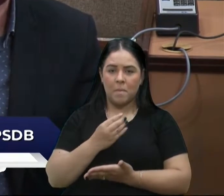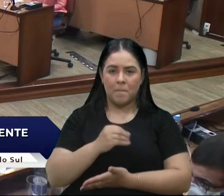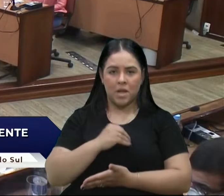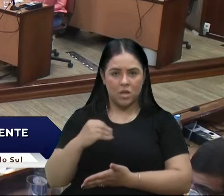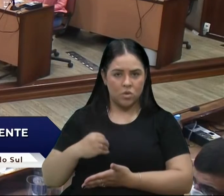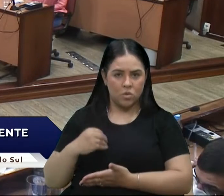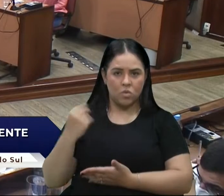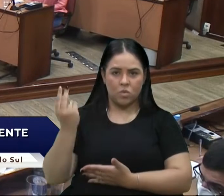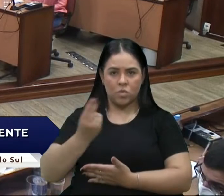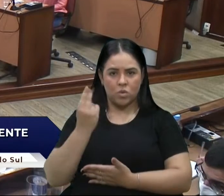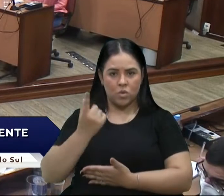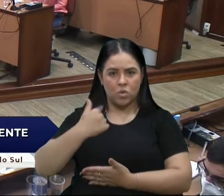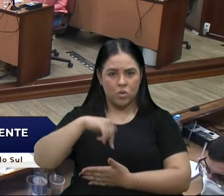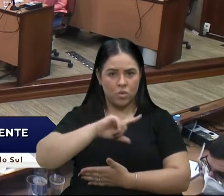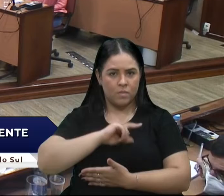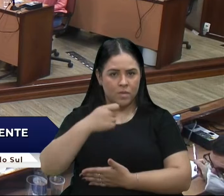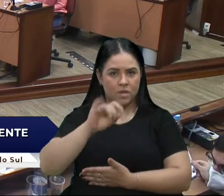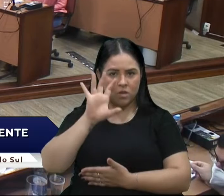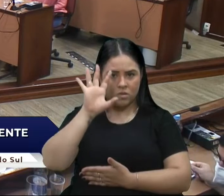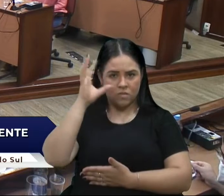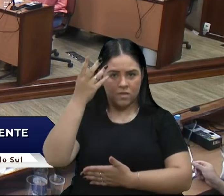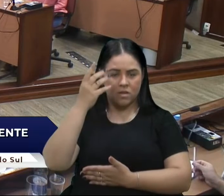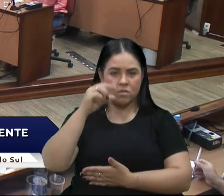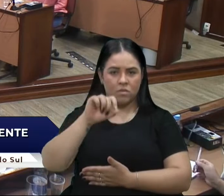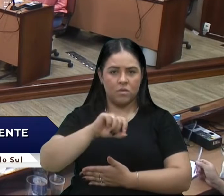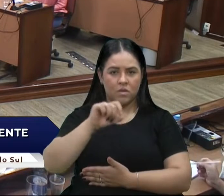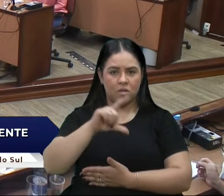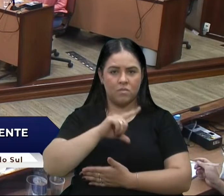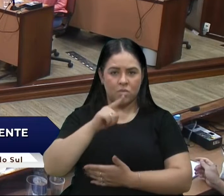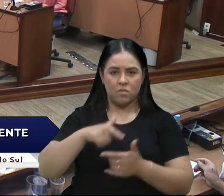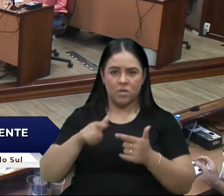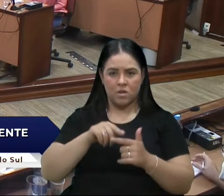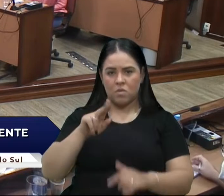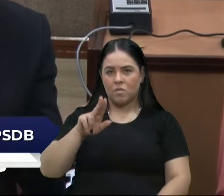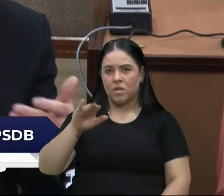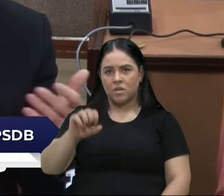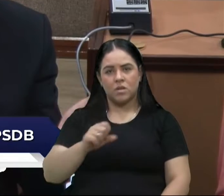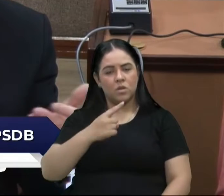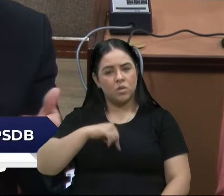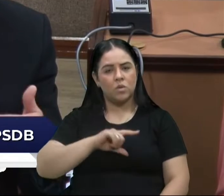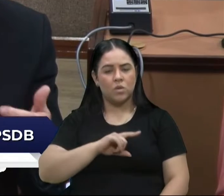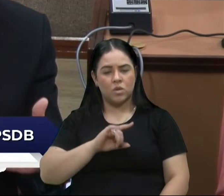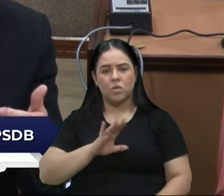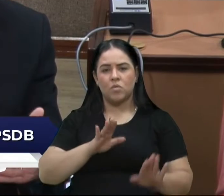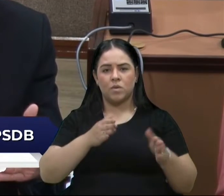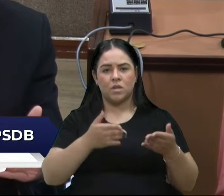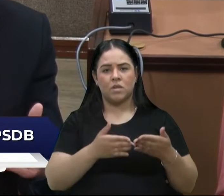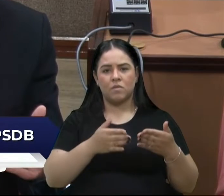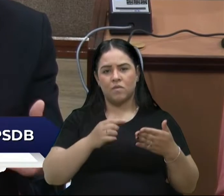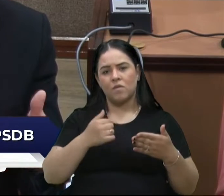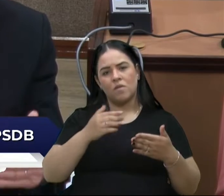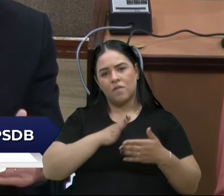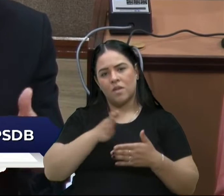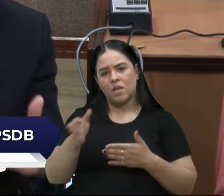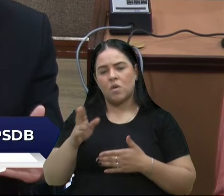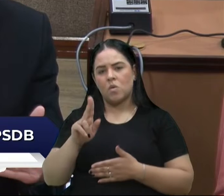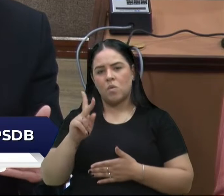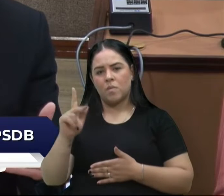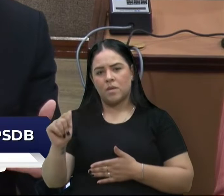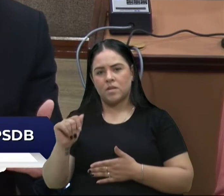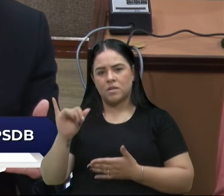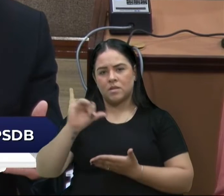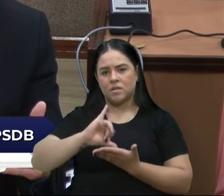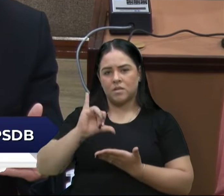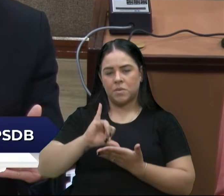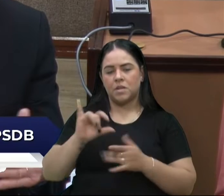urgentes. Nós precisamos resolver o problema nas UBS. Nós, como a comissão esteve visitando a UPA Central e a UPA da